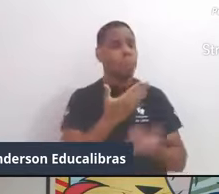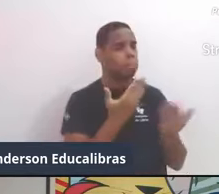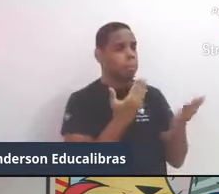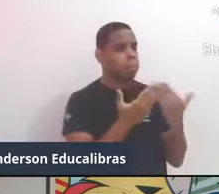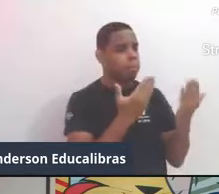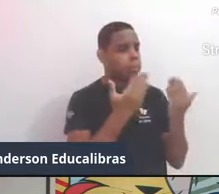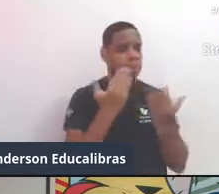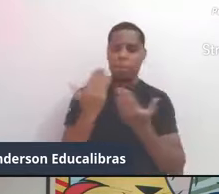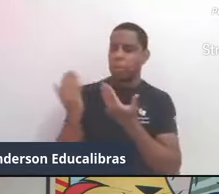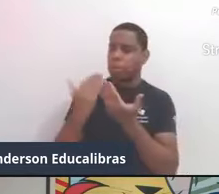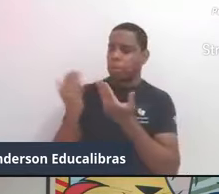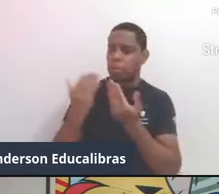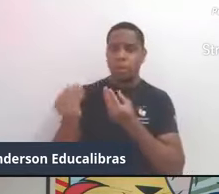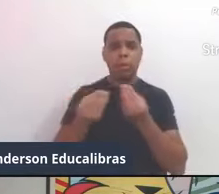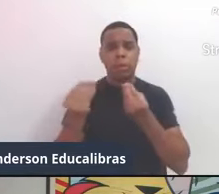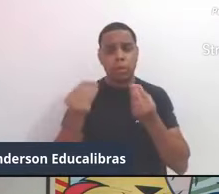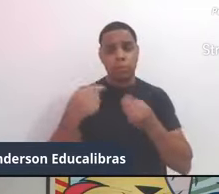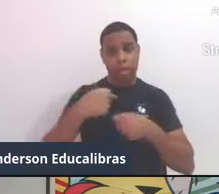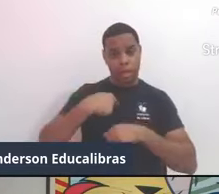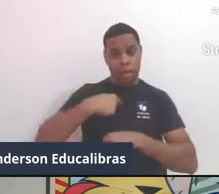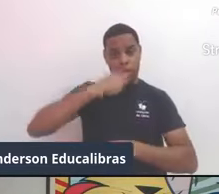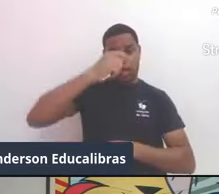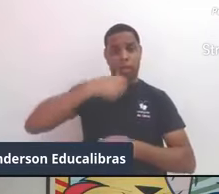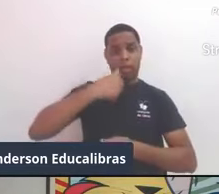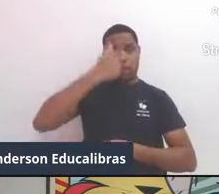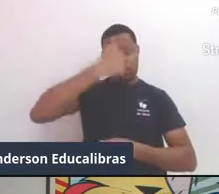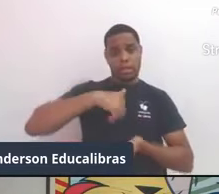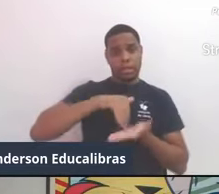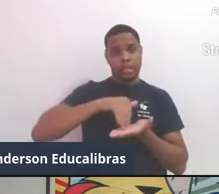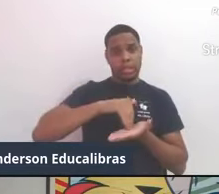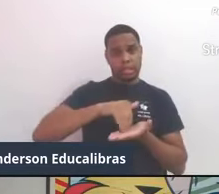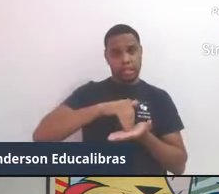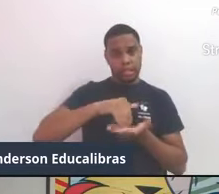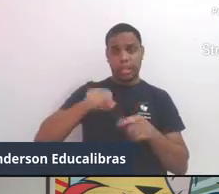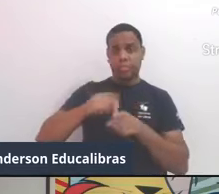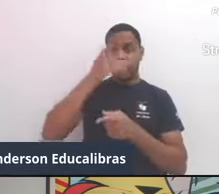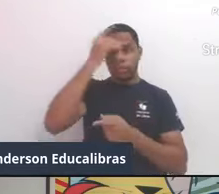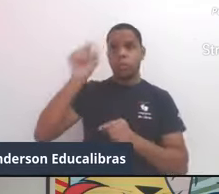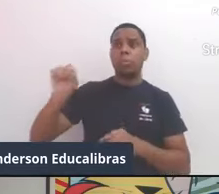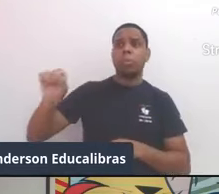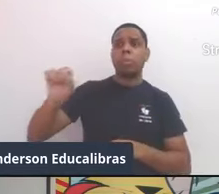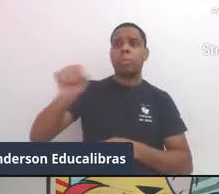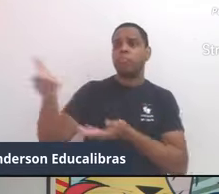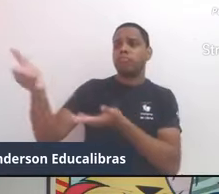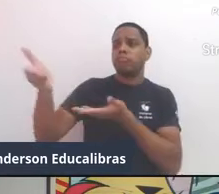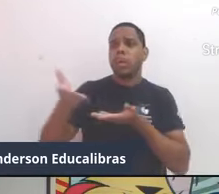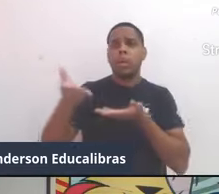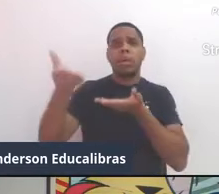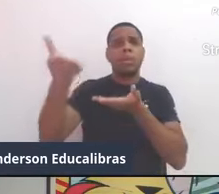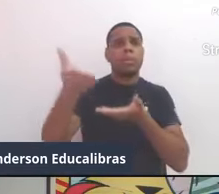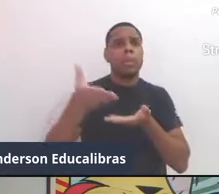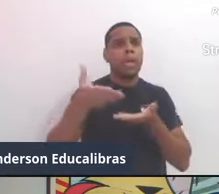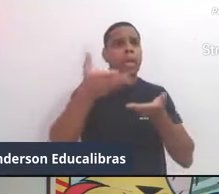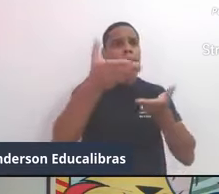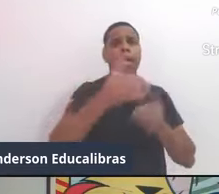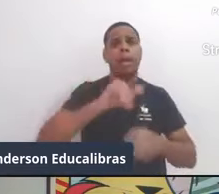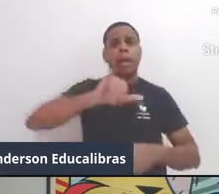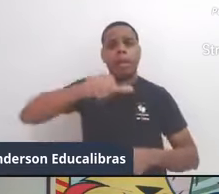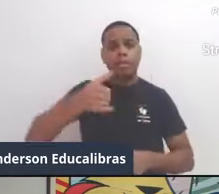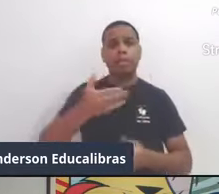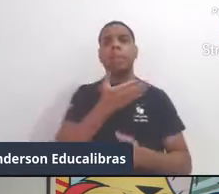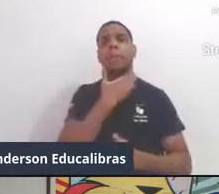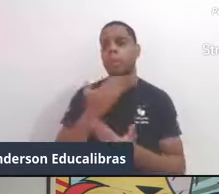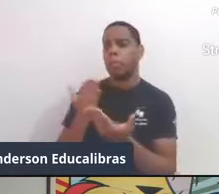bate-papos entre eu, secretário, e pessoas de várias frentes